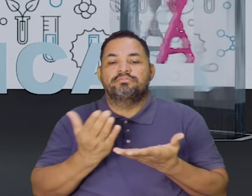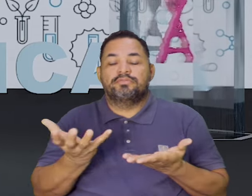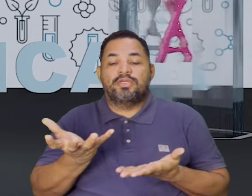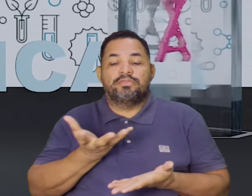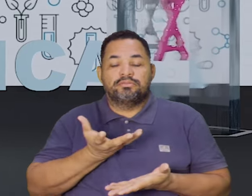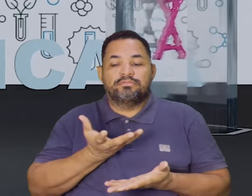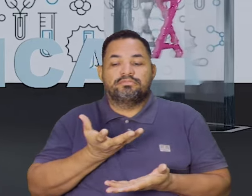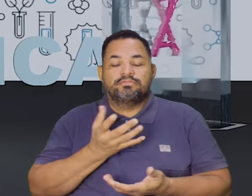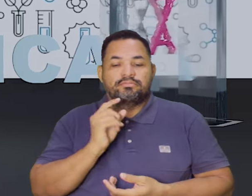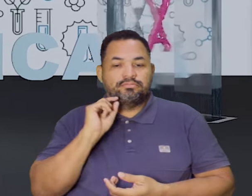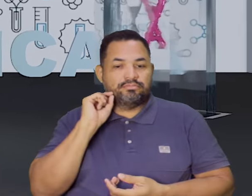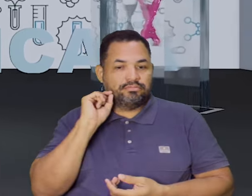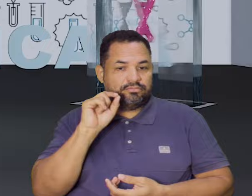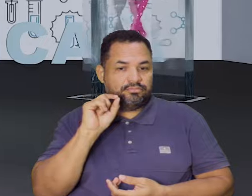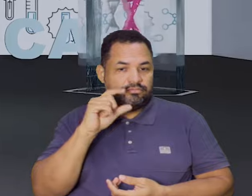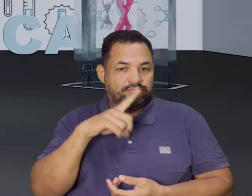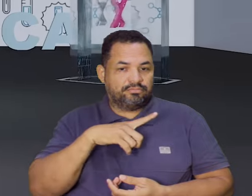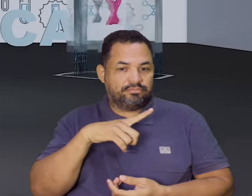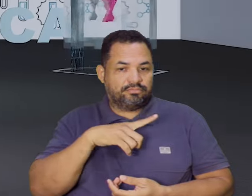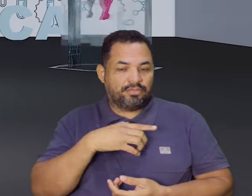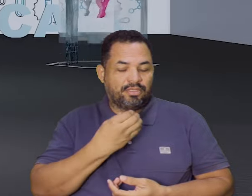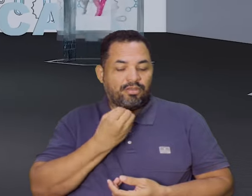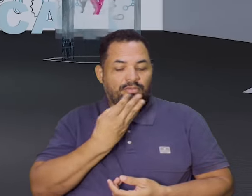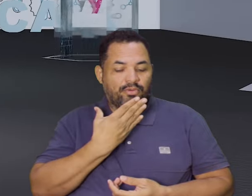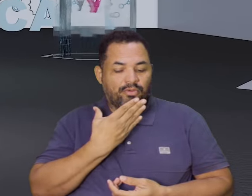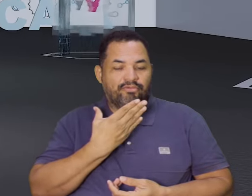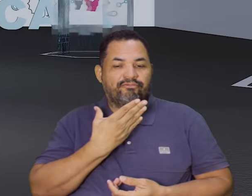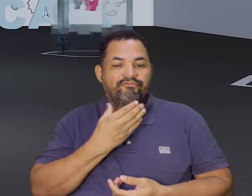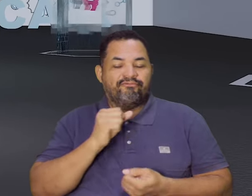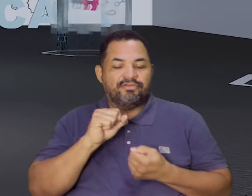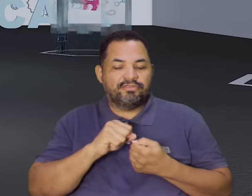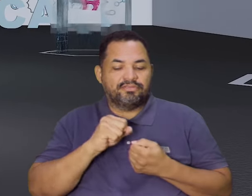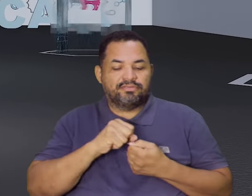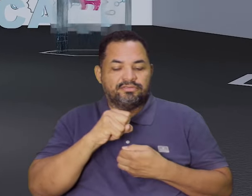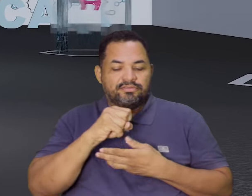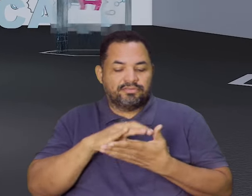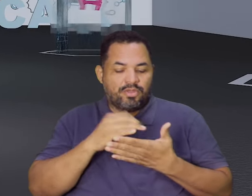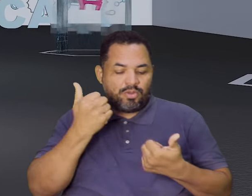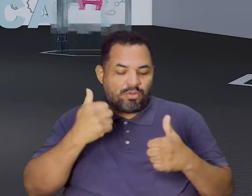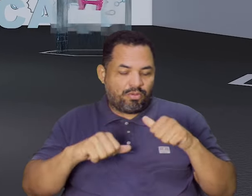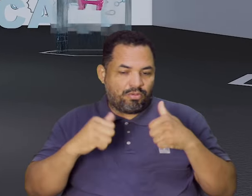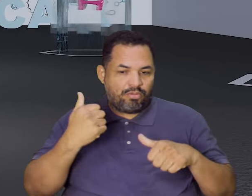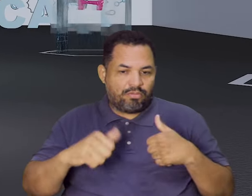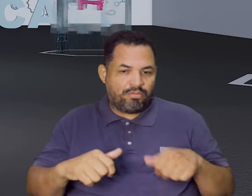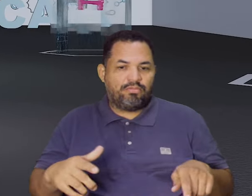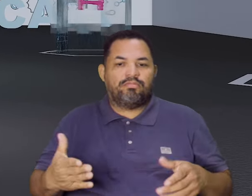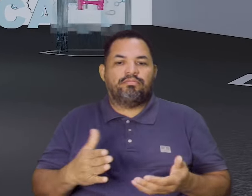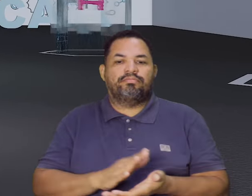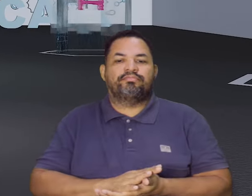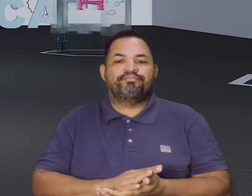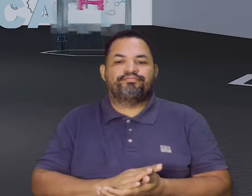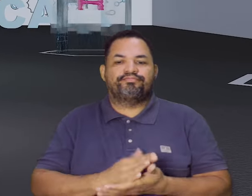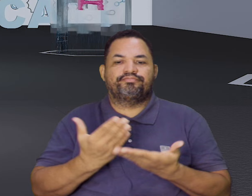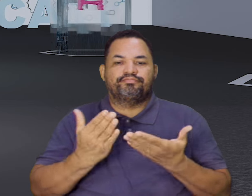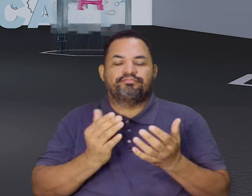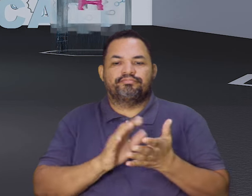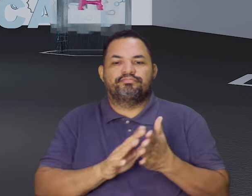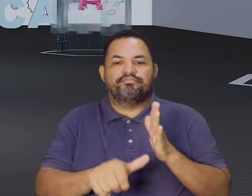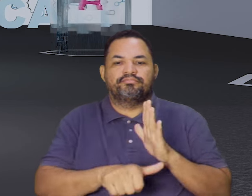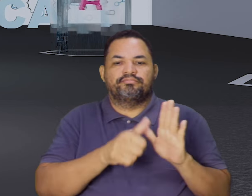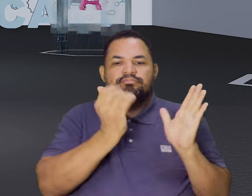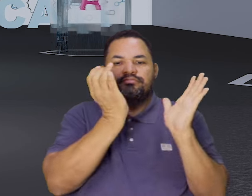é que você ten Um Bom Sucesso na avaliação dessa